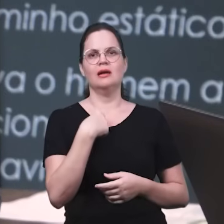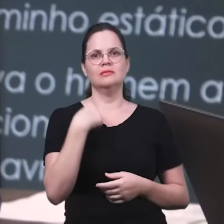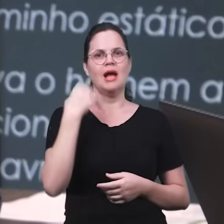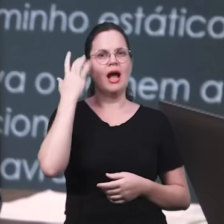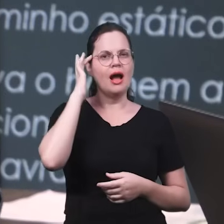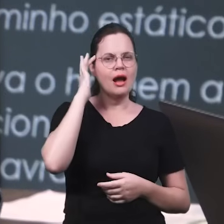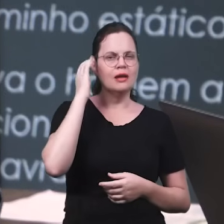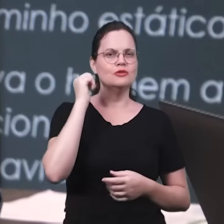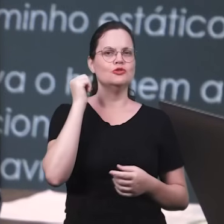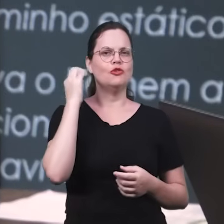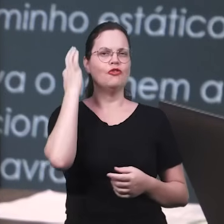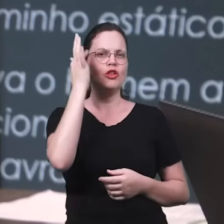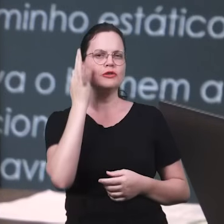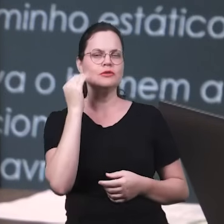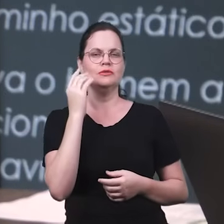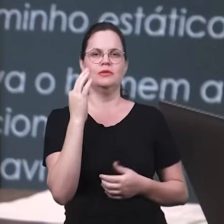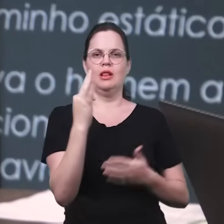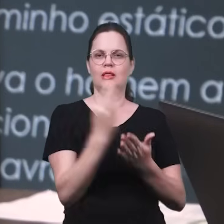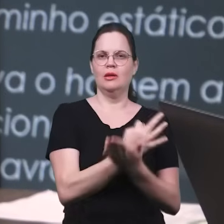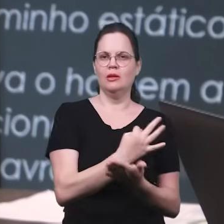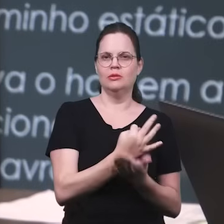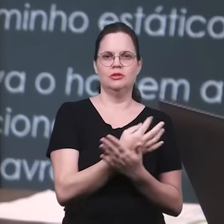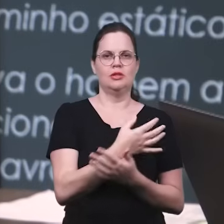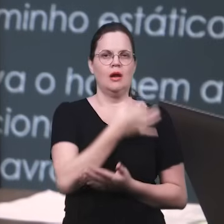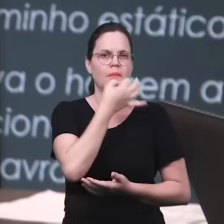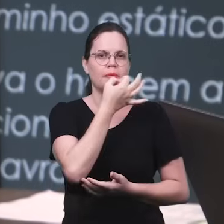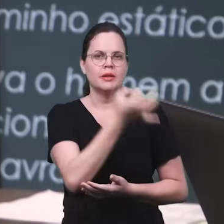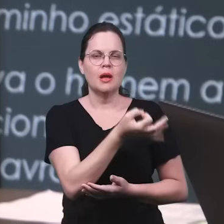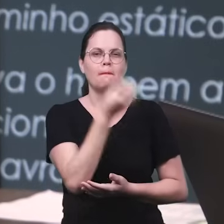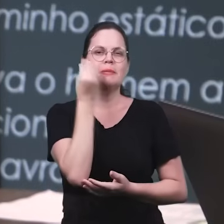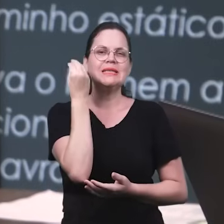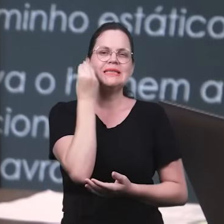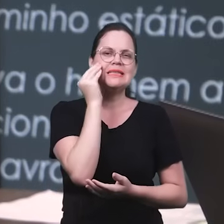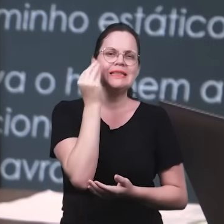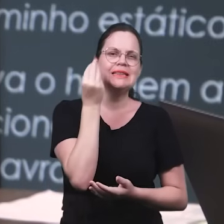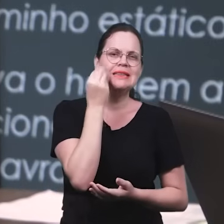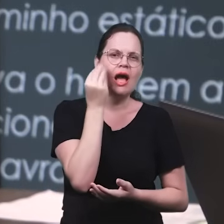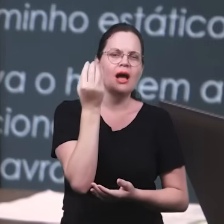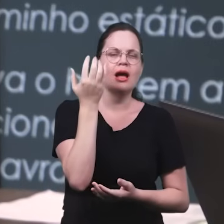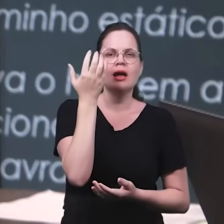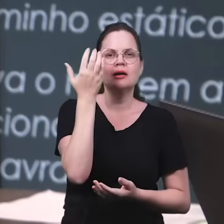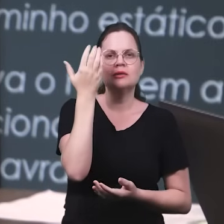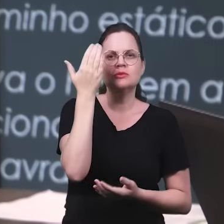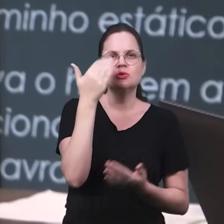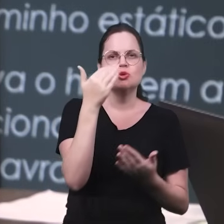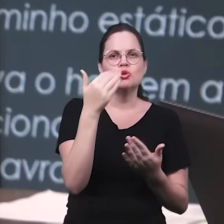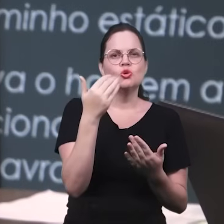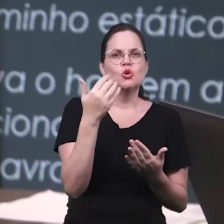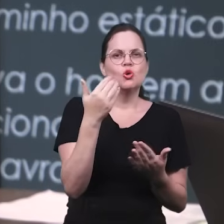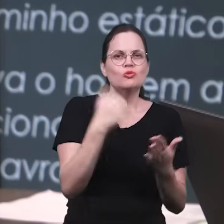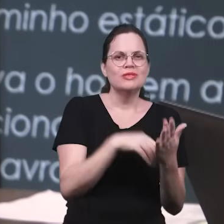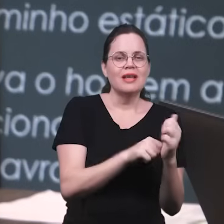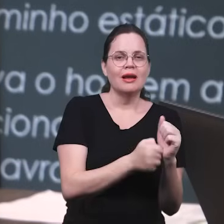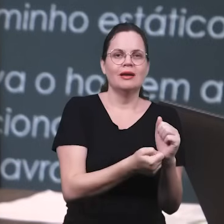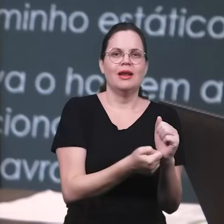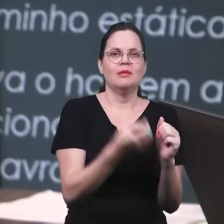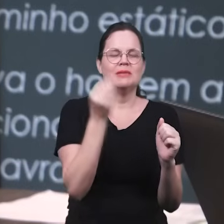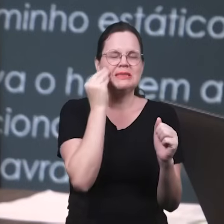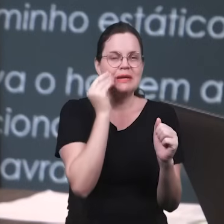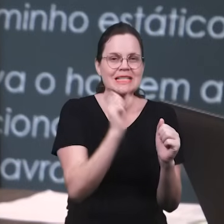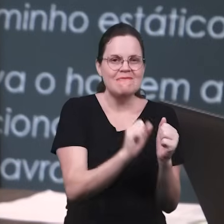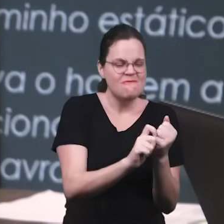invariavelmente filosóficas, teológicas, né? Para se tentar descobrir os segredos da palavra. Quer dizer, o homem está fazendo força